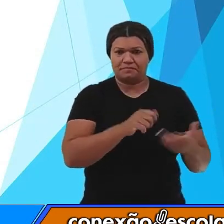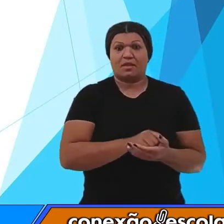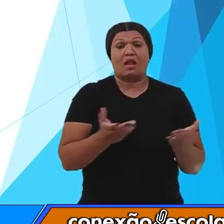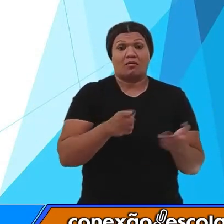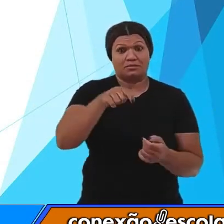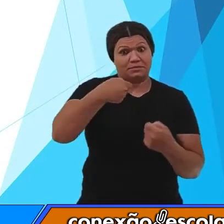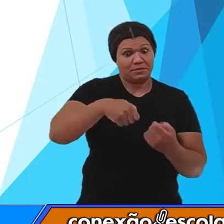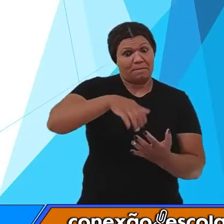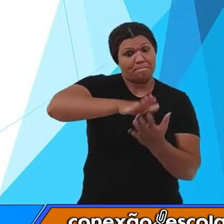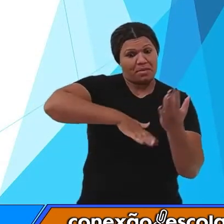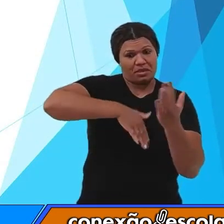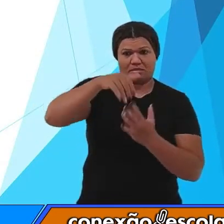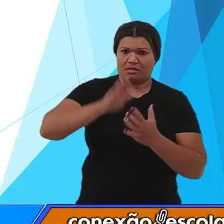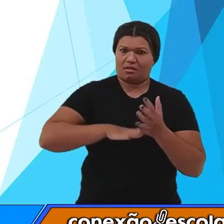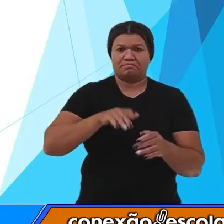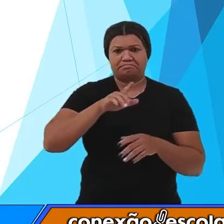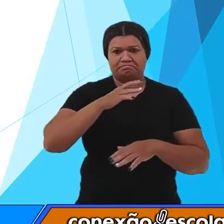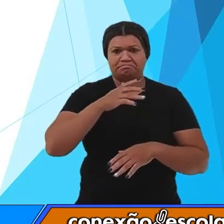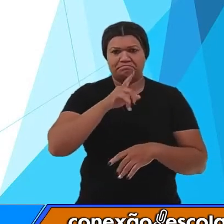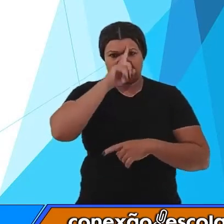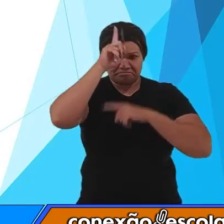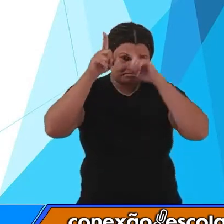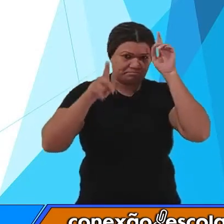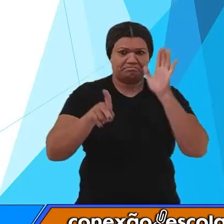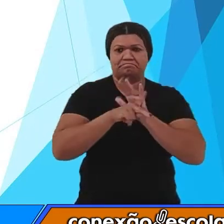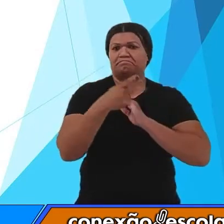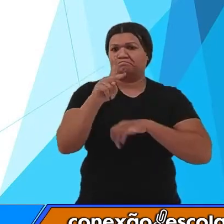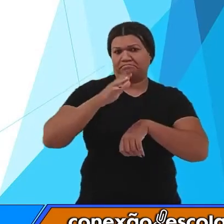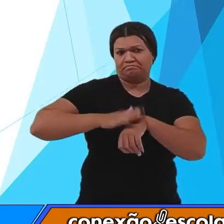da criatividade. Deixe secar.